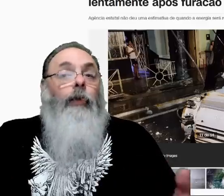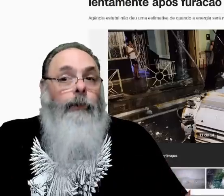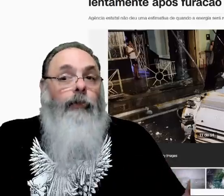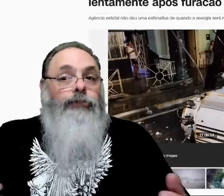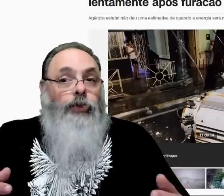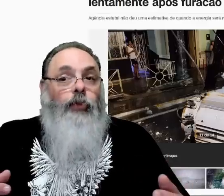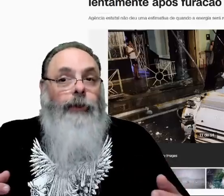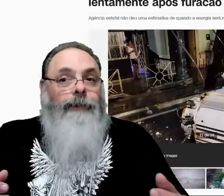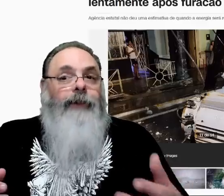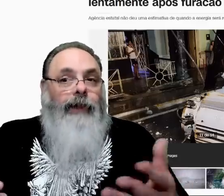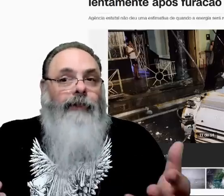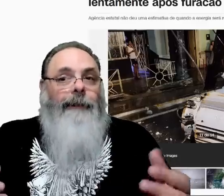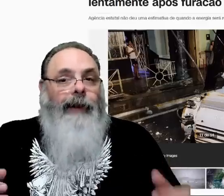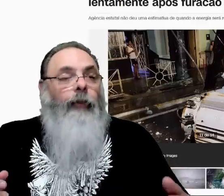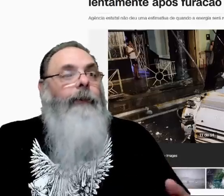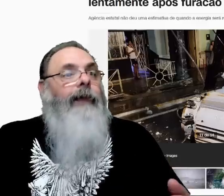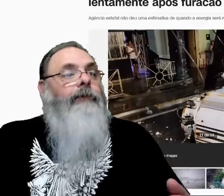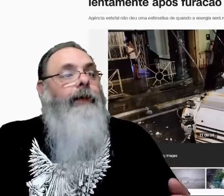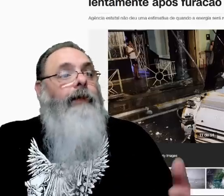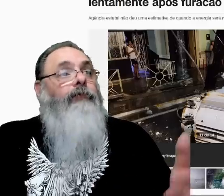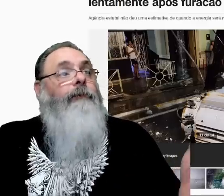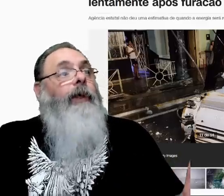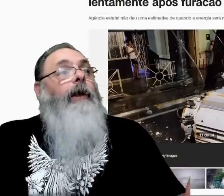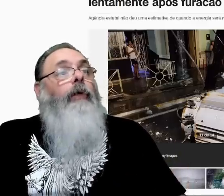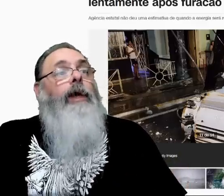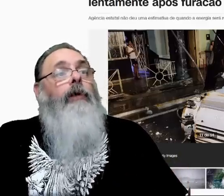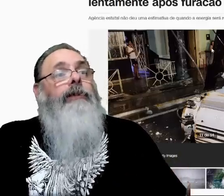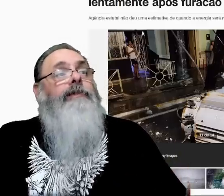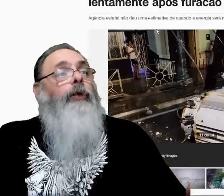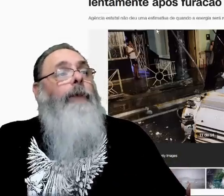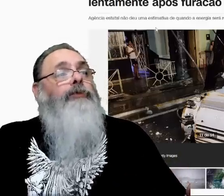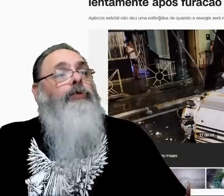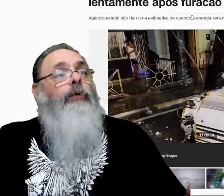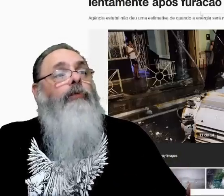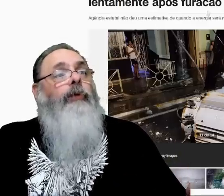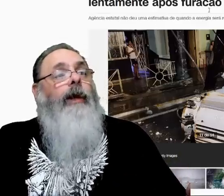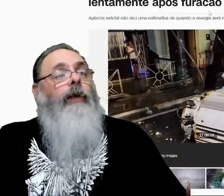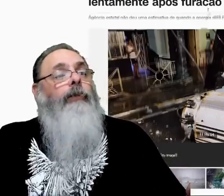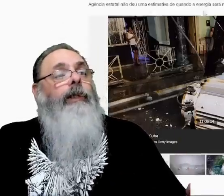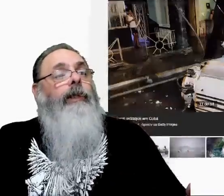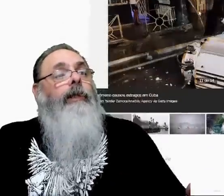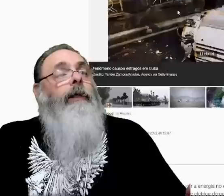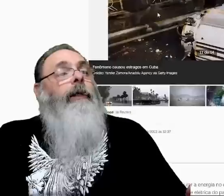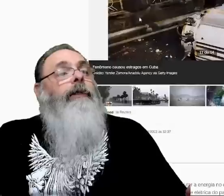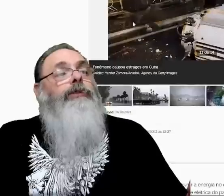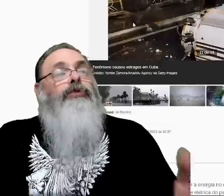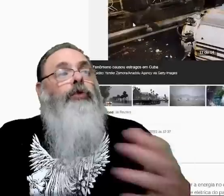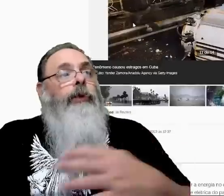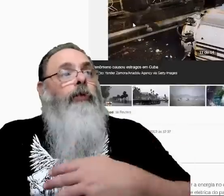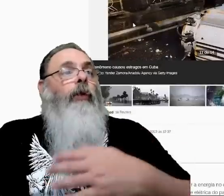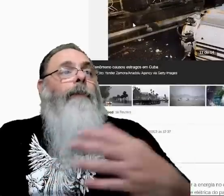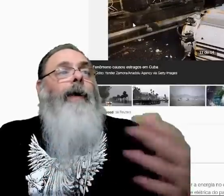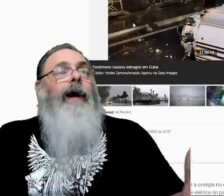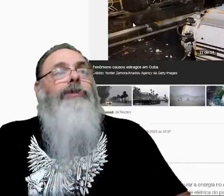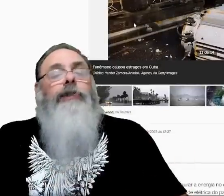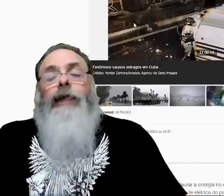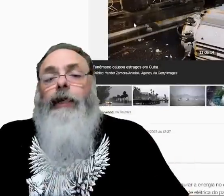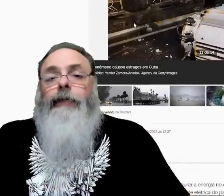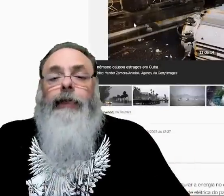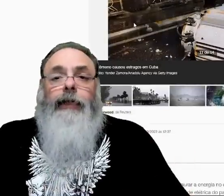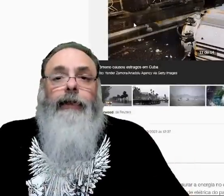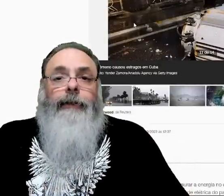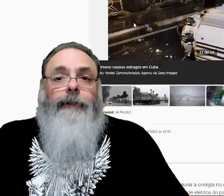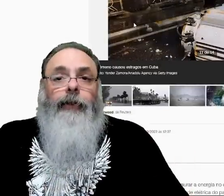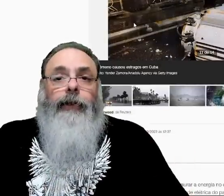o povo de Cuba é que vai pagar o pato né enfim o que aconteceu passou o furacão Ian destruiu boa parte